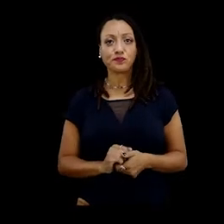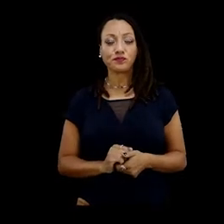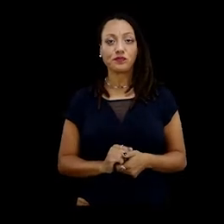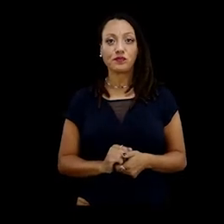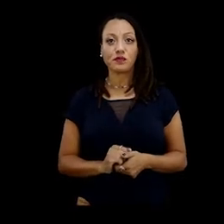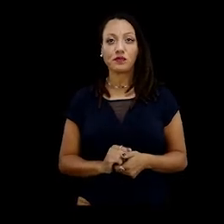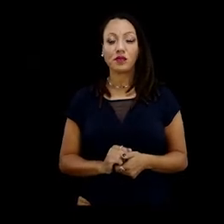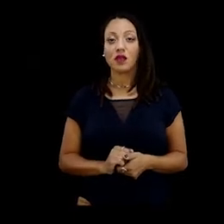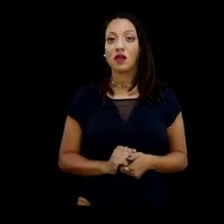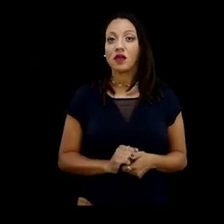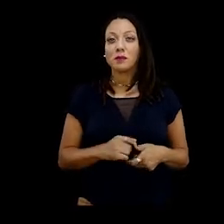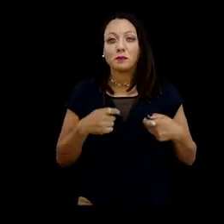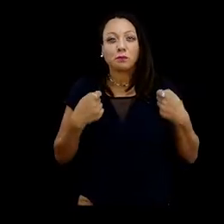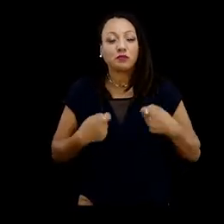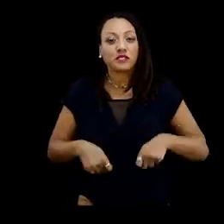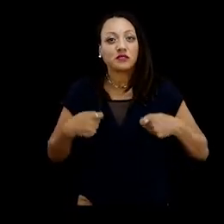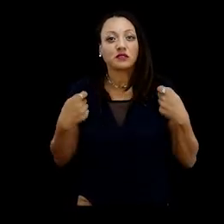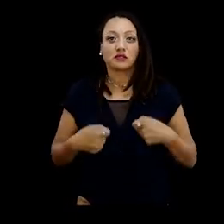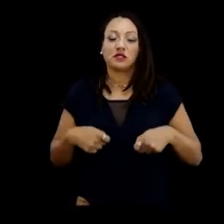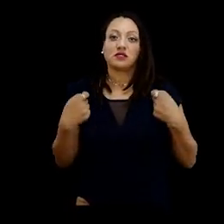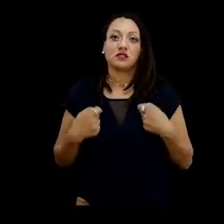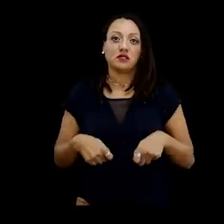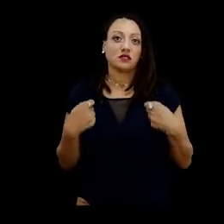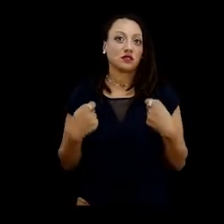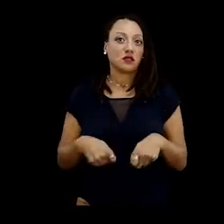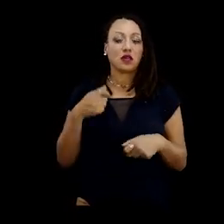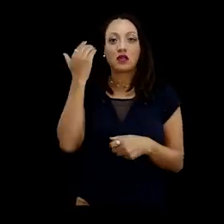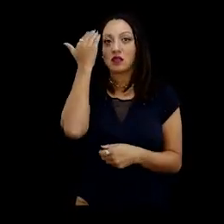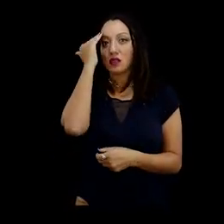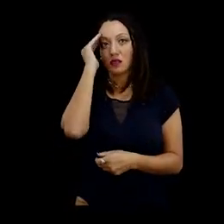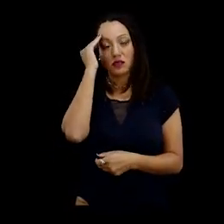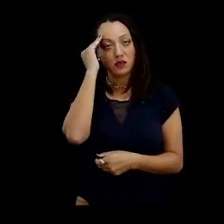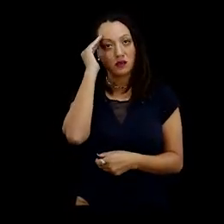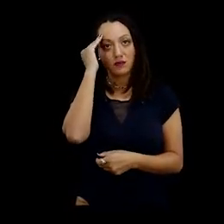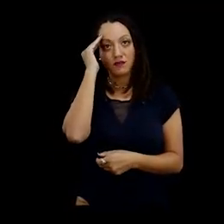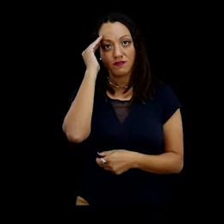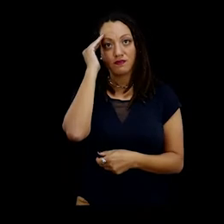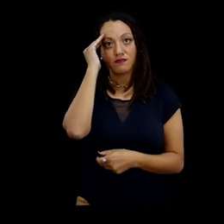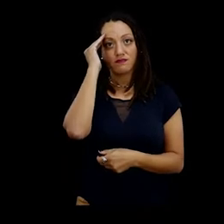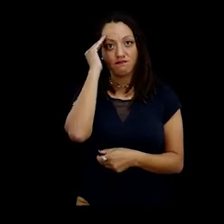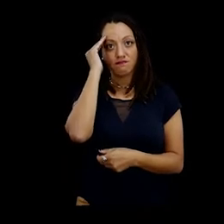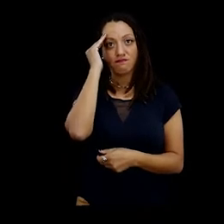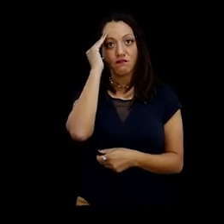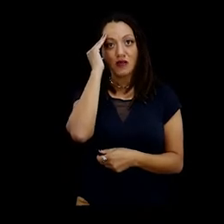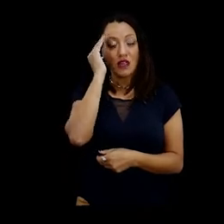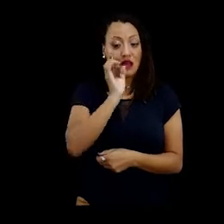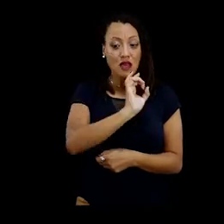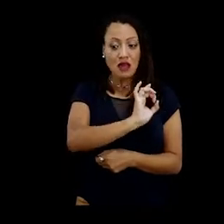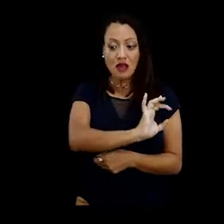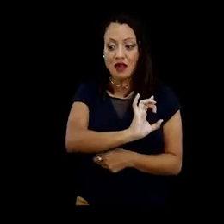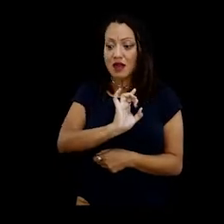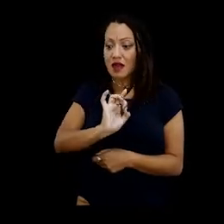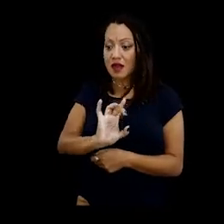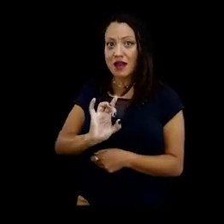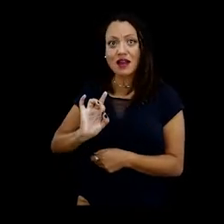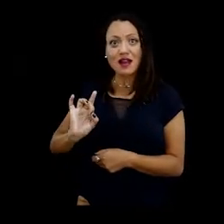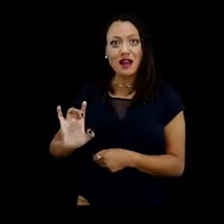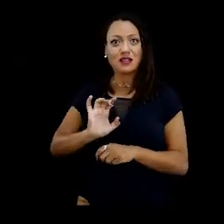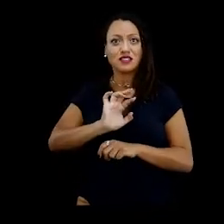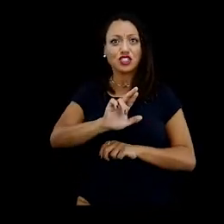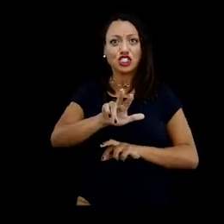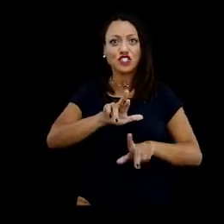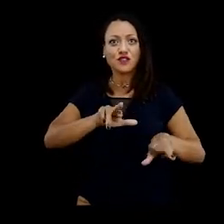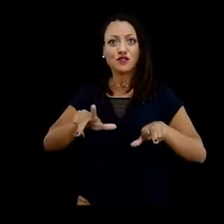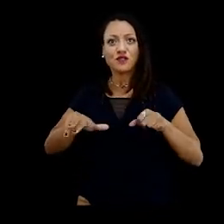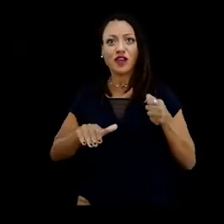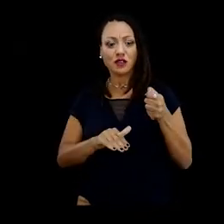exemplo, a necessidade de entender